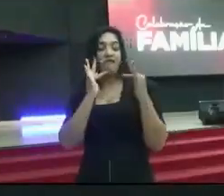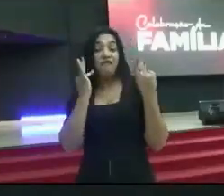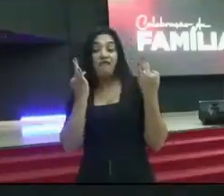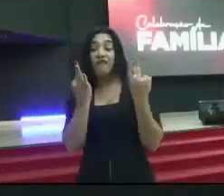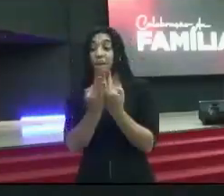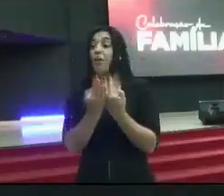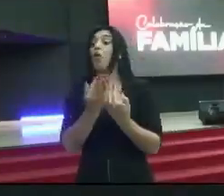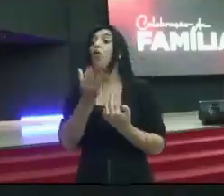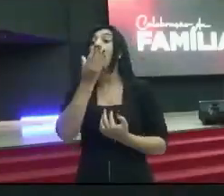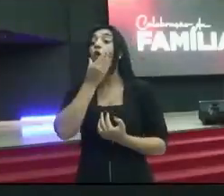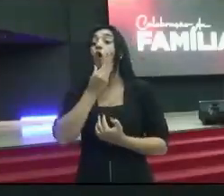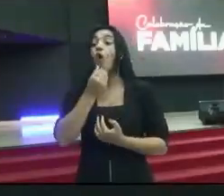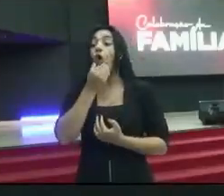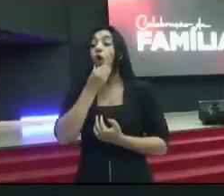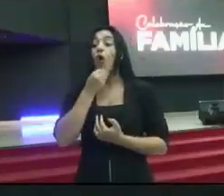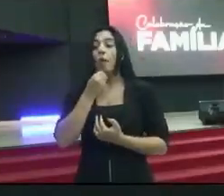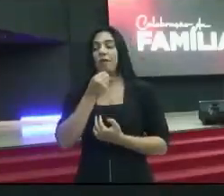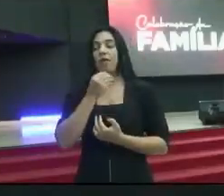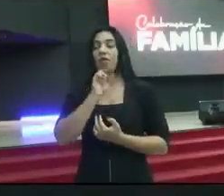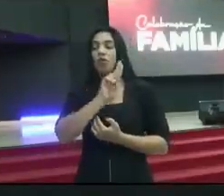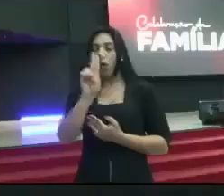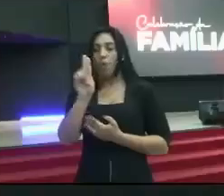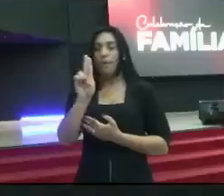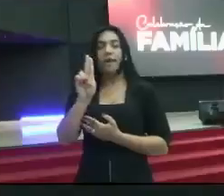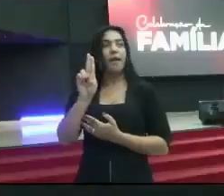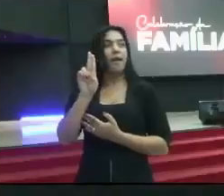de um homem chamado Elimeleque,